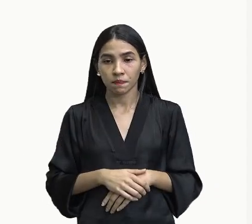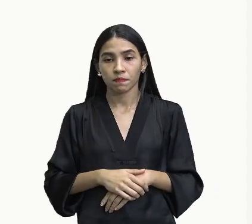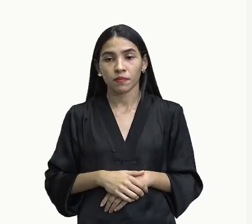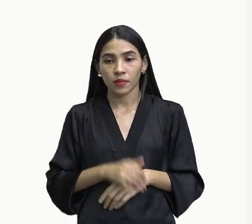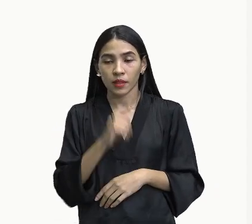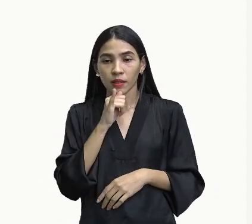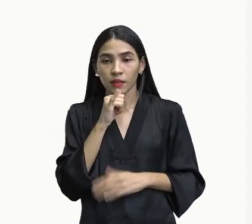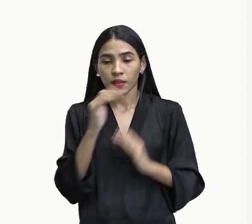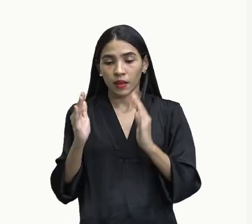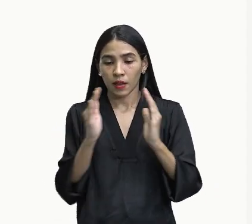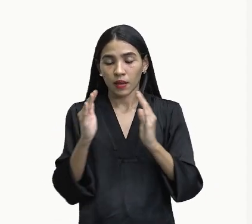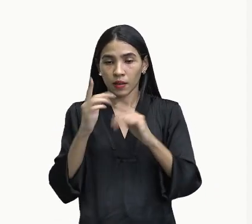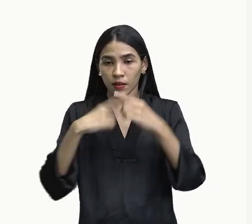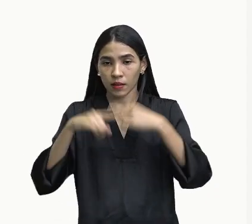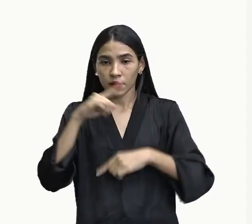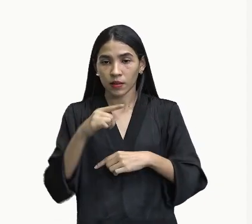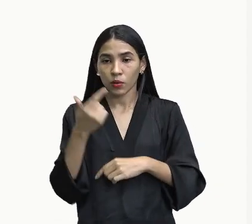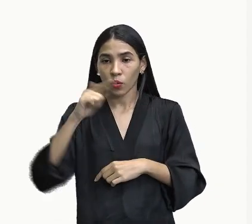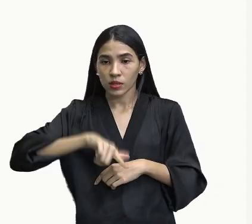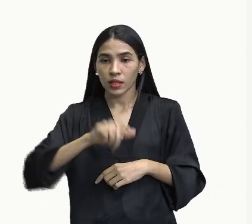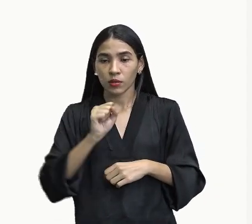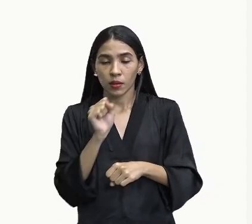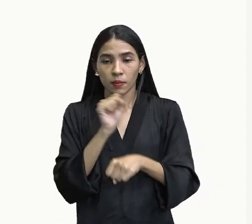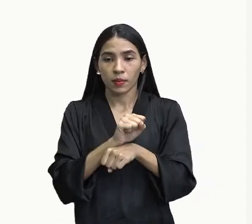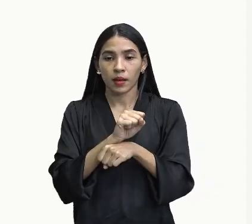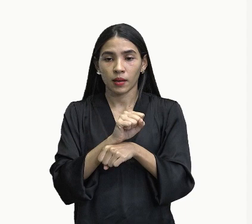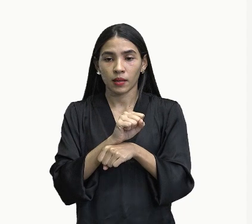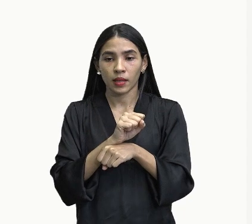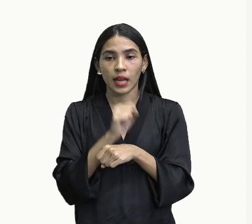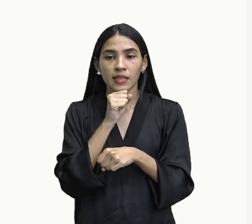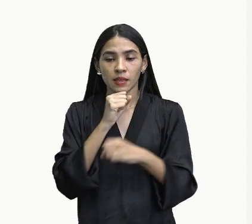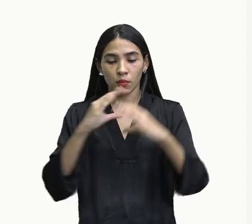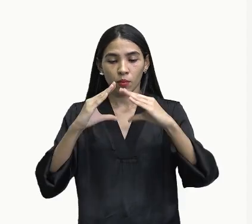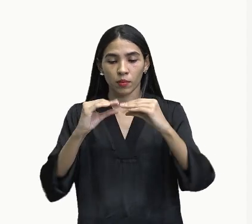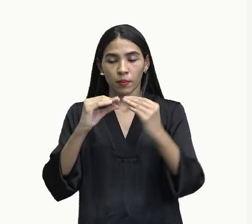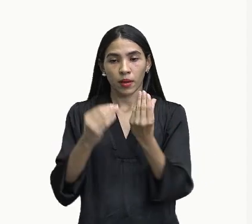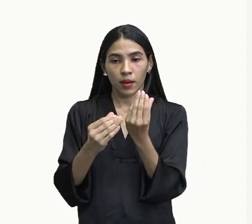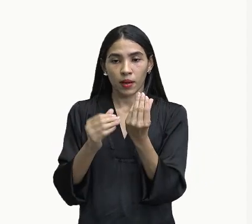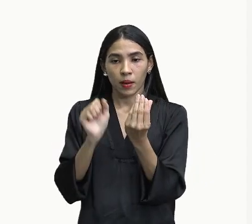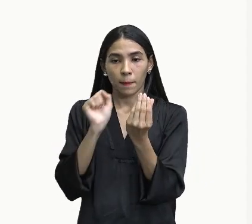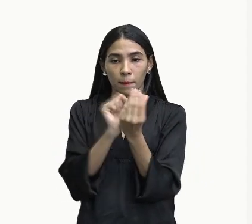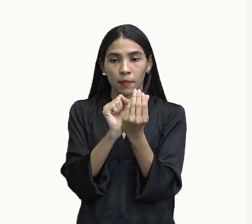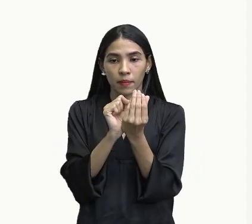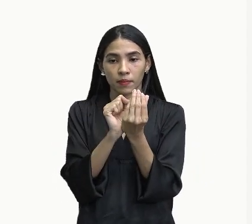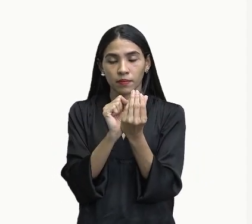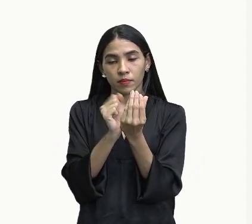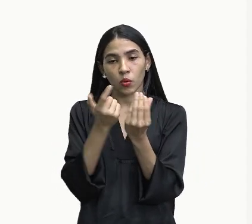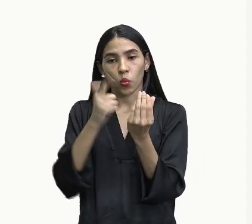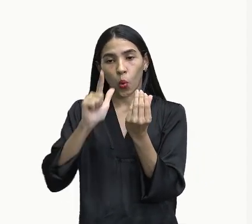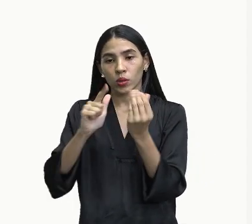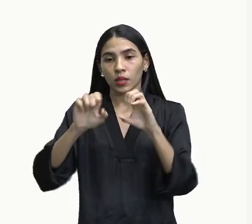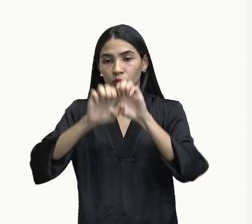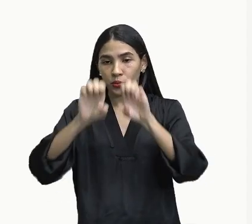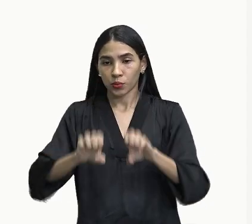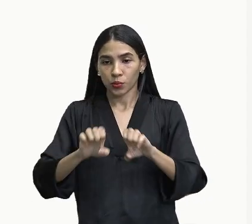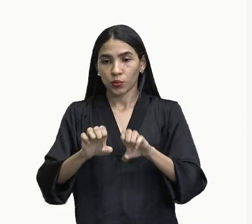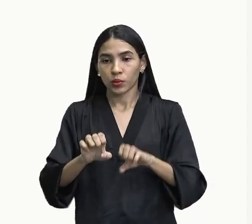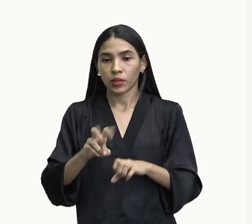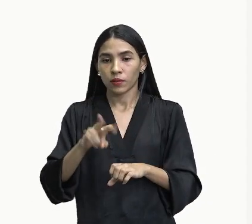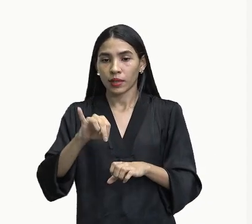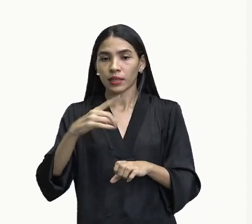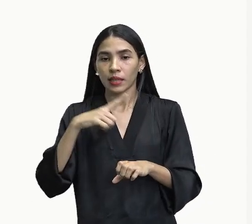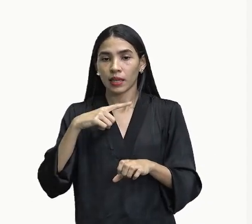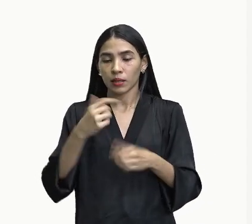mais evolutiva, ele vai ficar séssil, ele vai ficar fixo a um substrato e vai ter essa vida